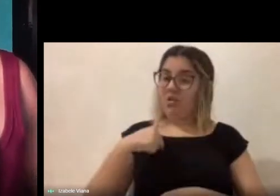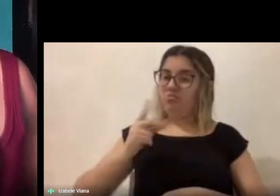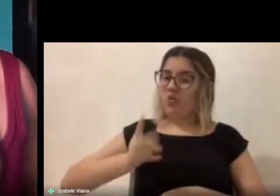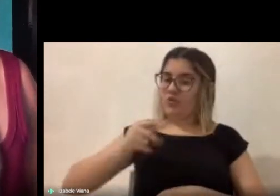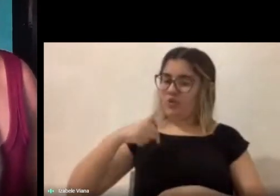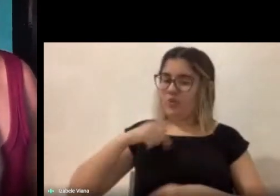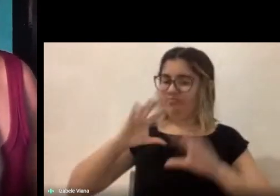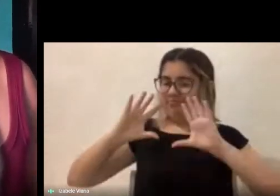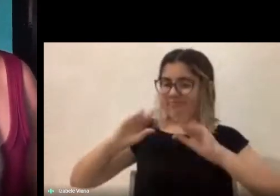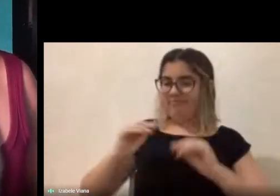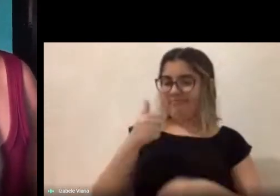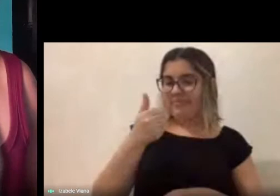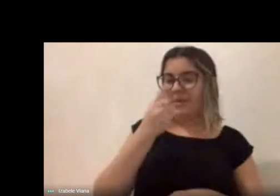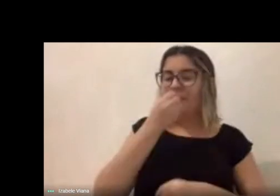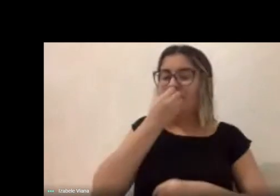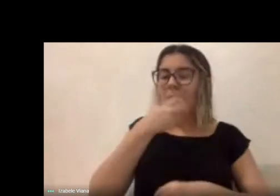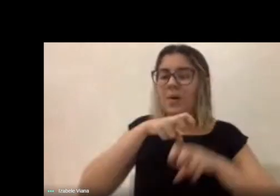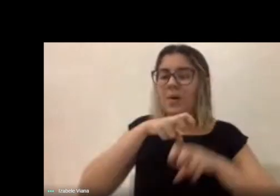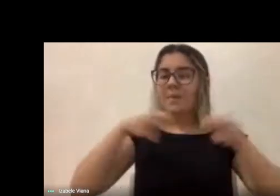nós.